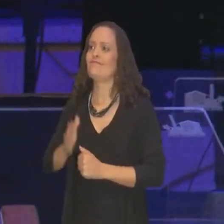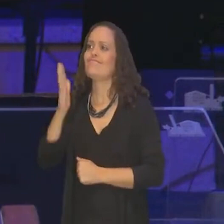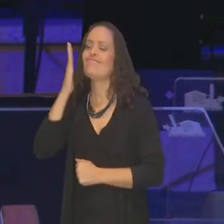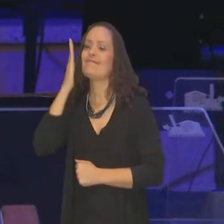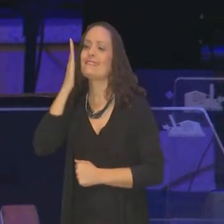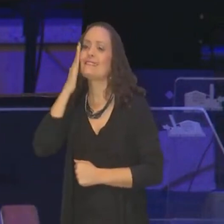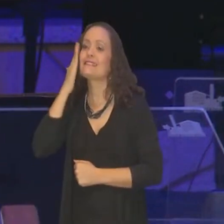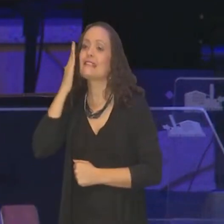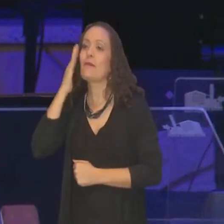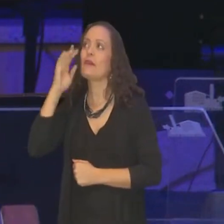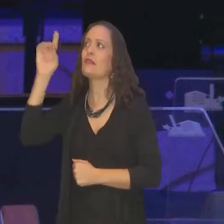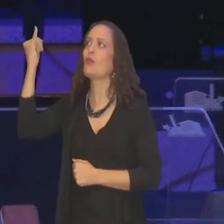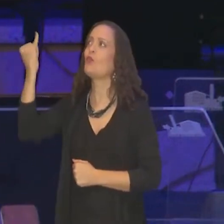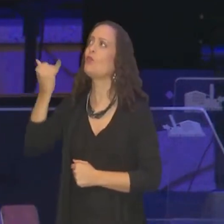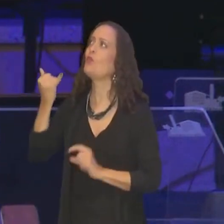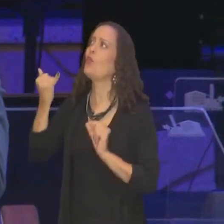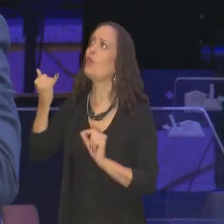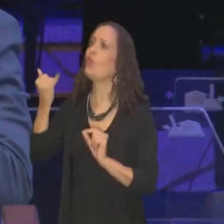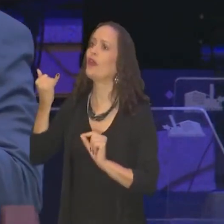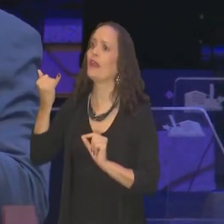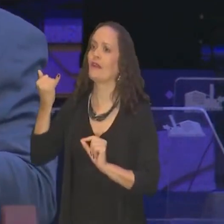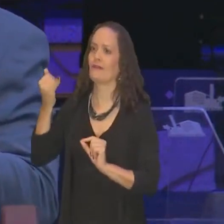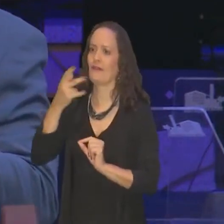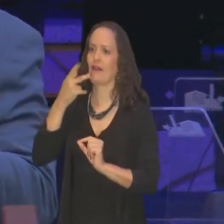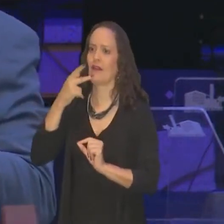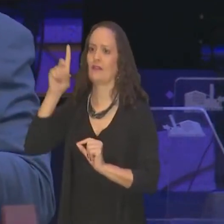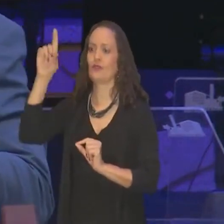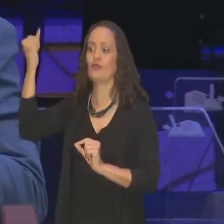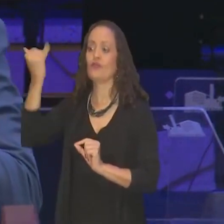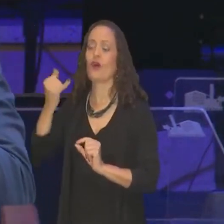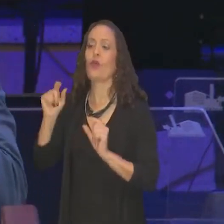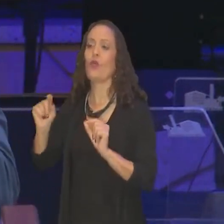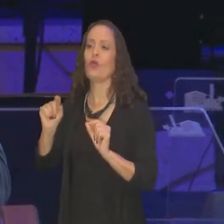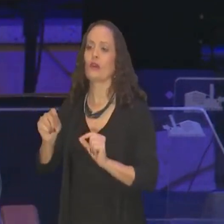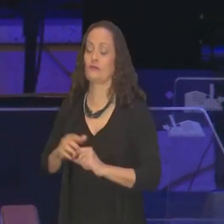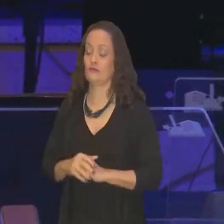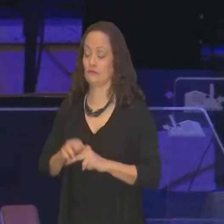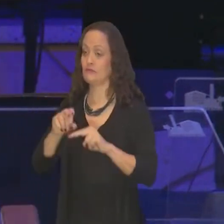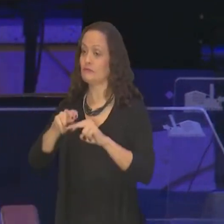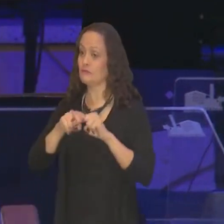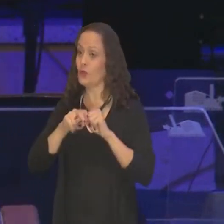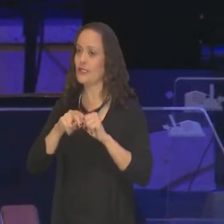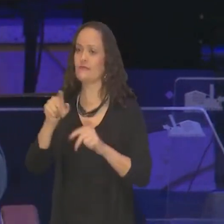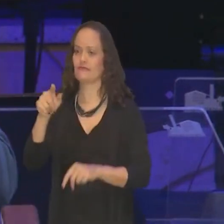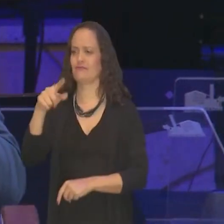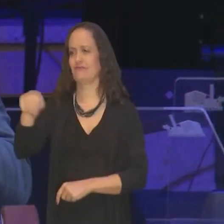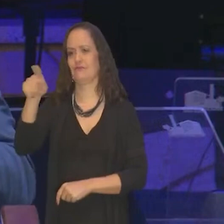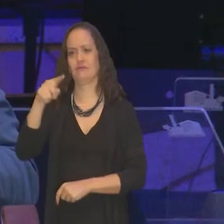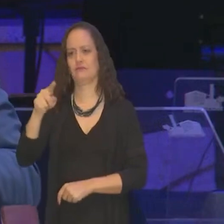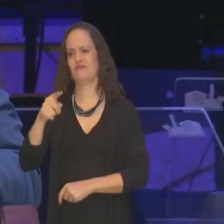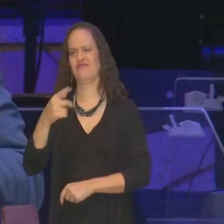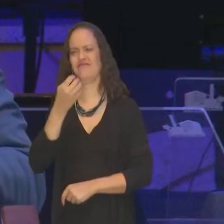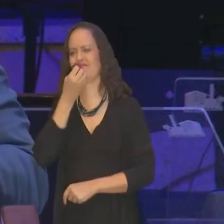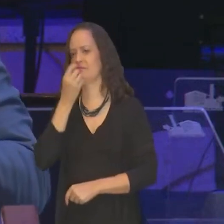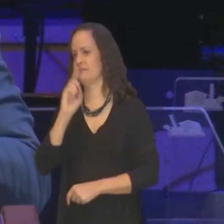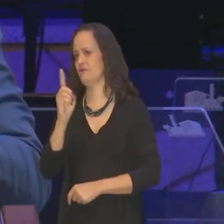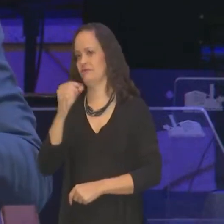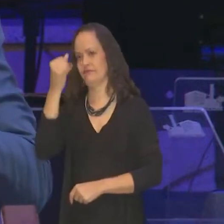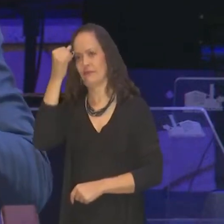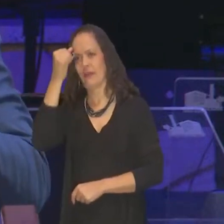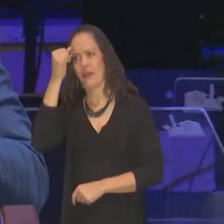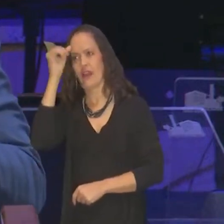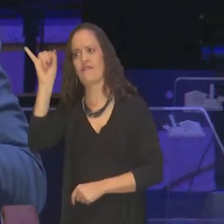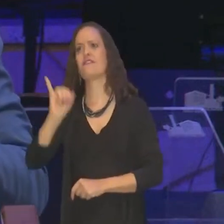prognosticar, e por isso que a Bíblia tanto condena procurar os adivinhadores, os